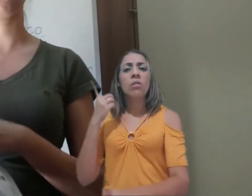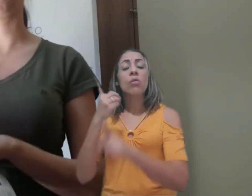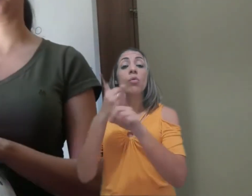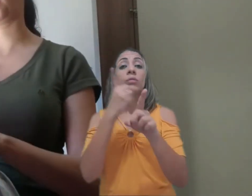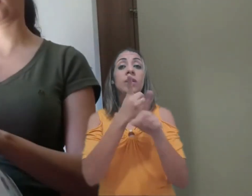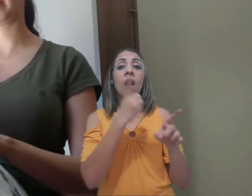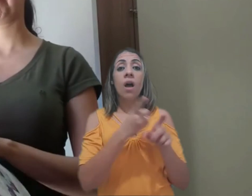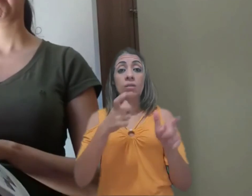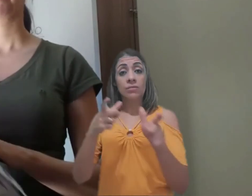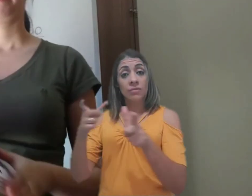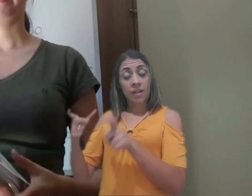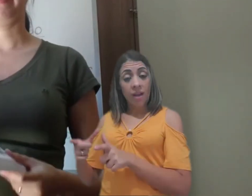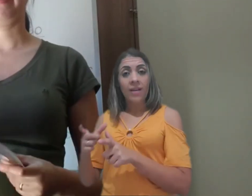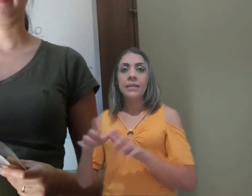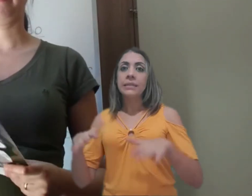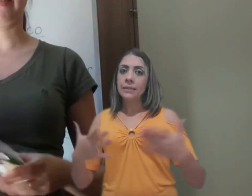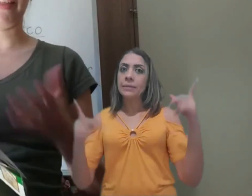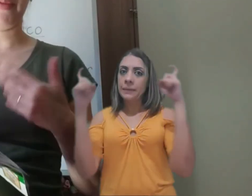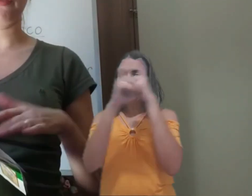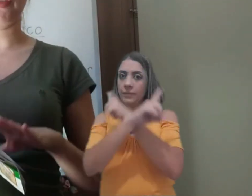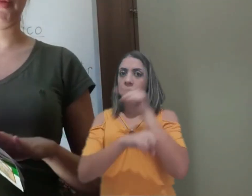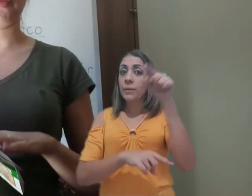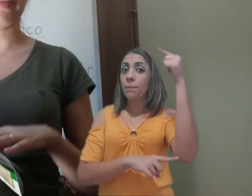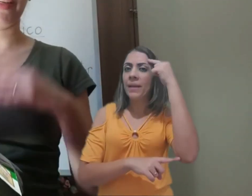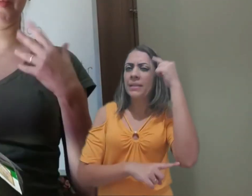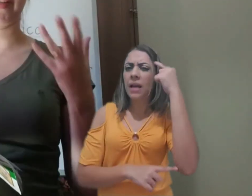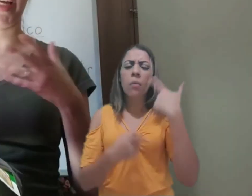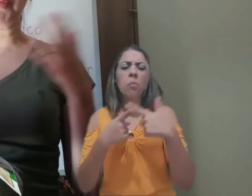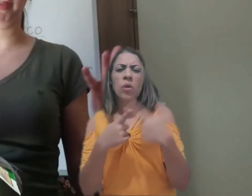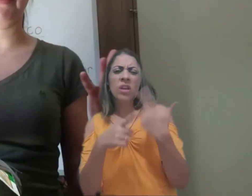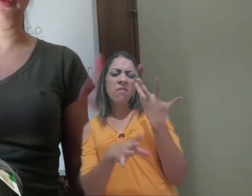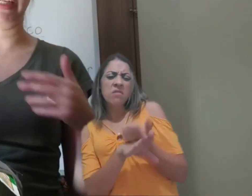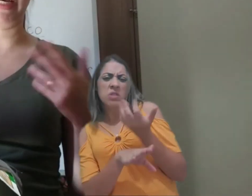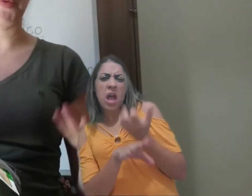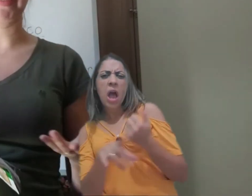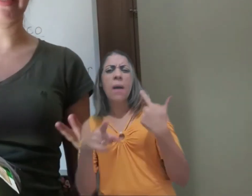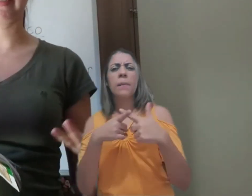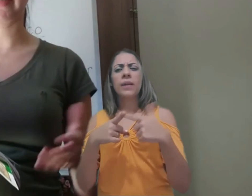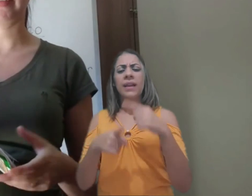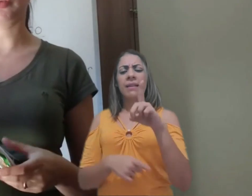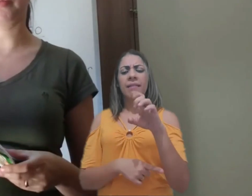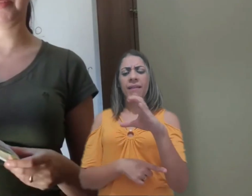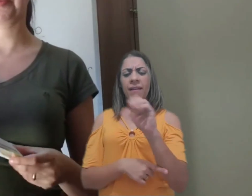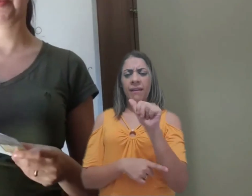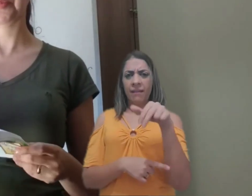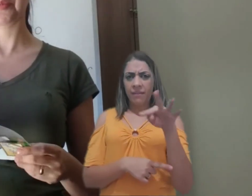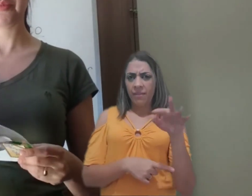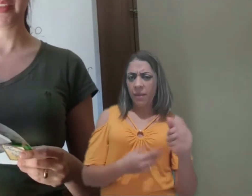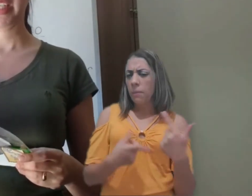encontrado nos poços, né? Ia ser bem difícil para vocês pensarem por que filtrar, por que decantar, tudo